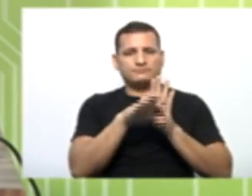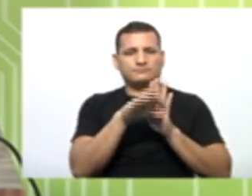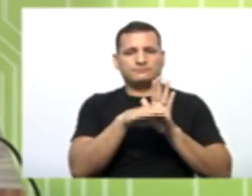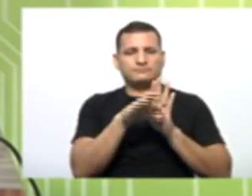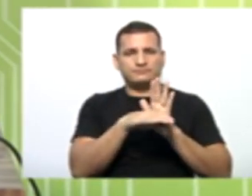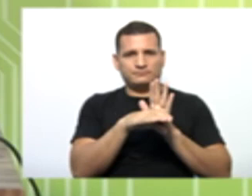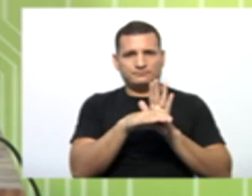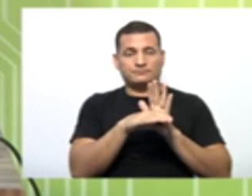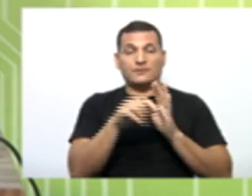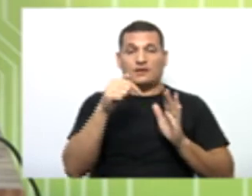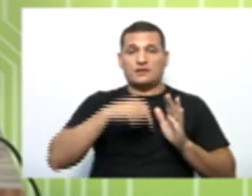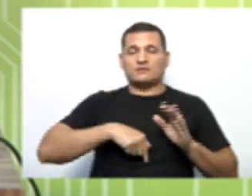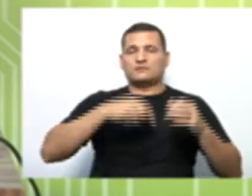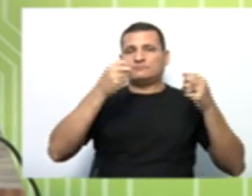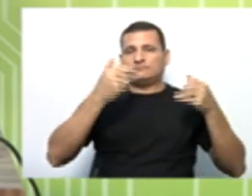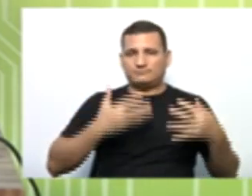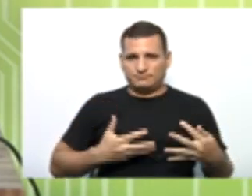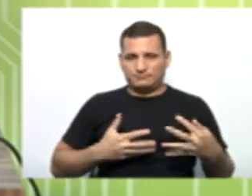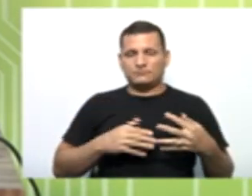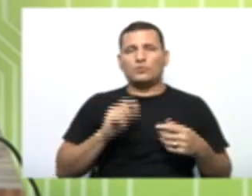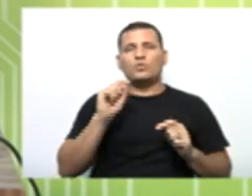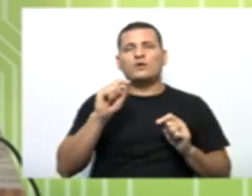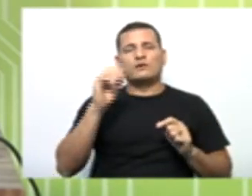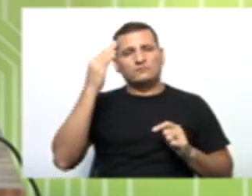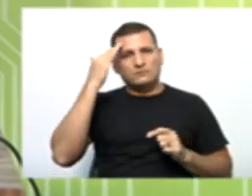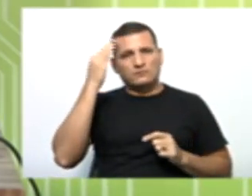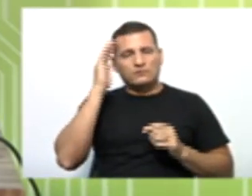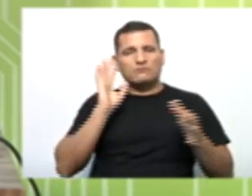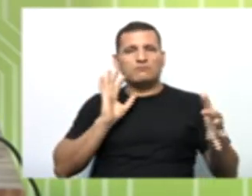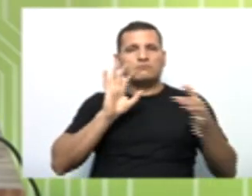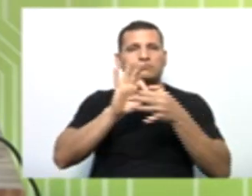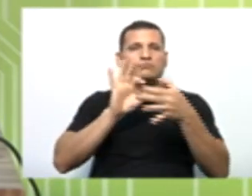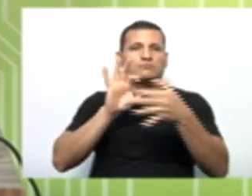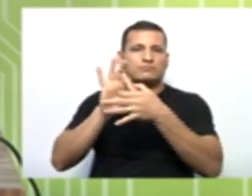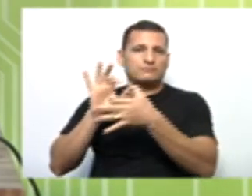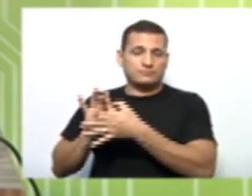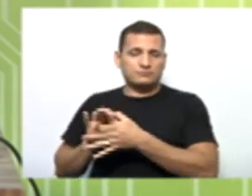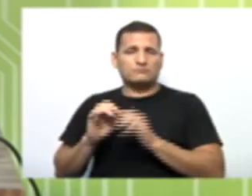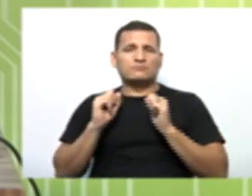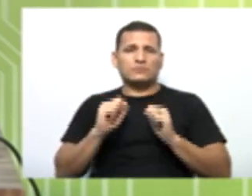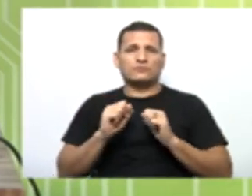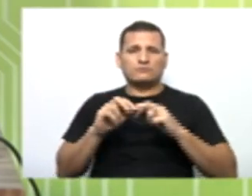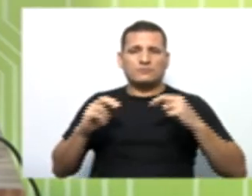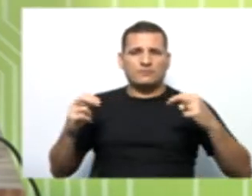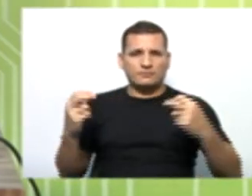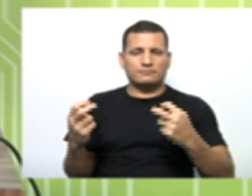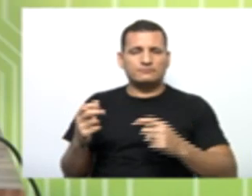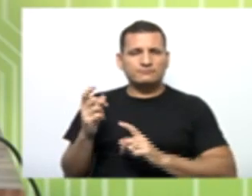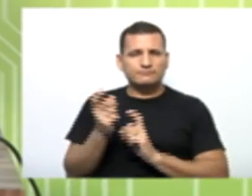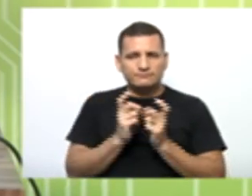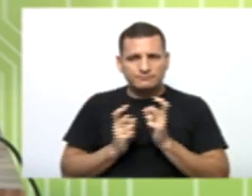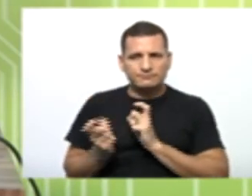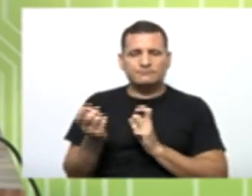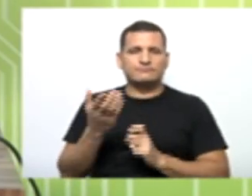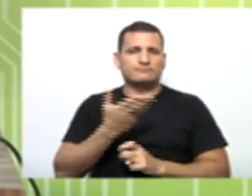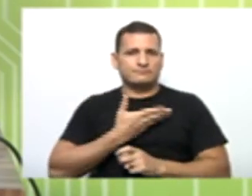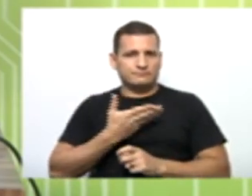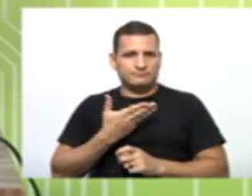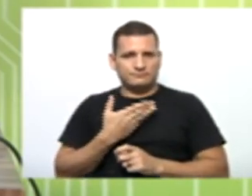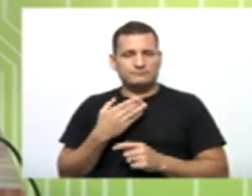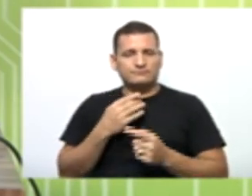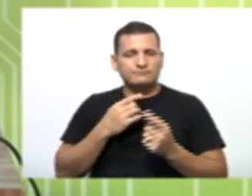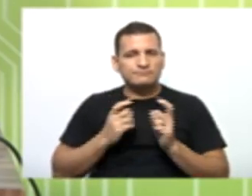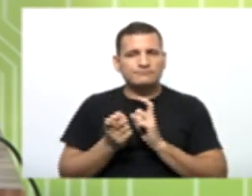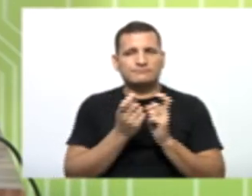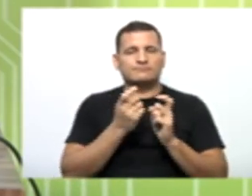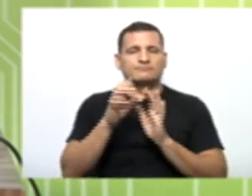a compreensão que vocês tiveram da aula. Sentem, conversem com os colegas, discutam os conceitos que nós